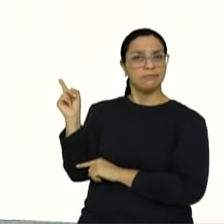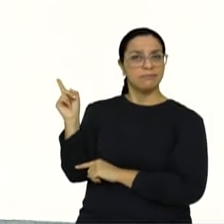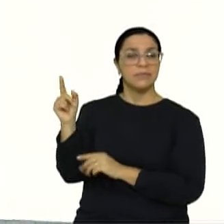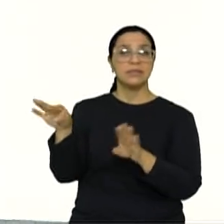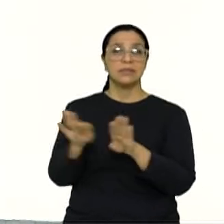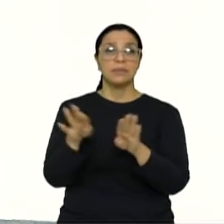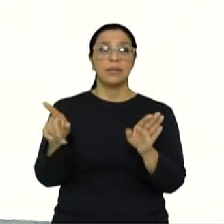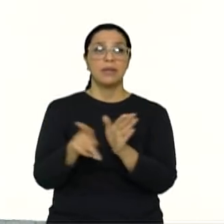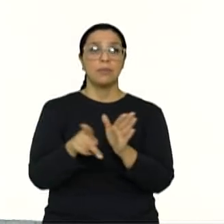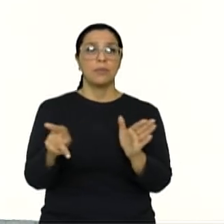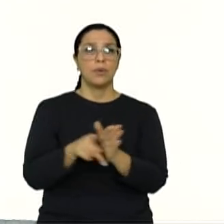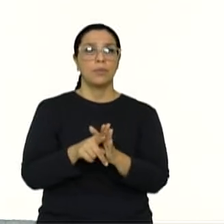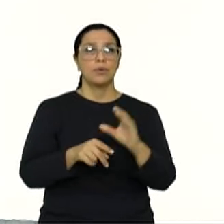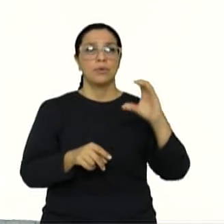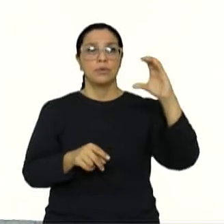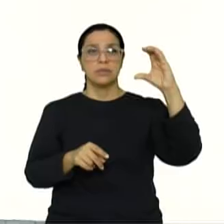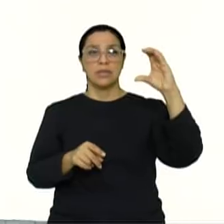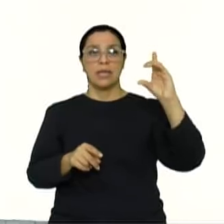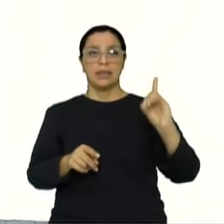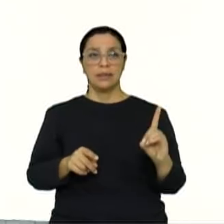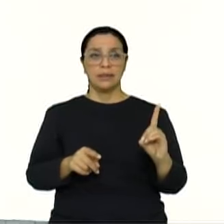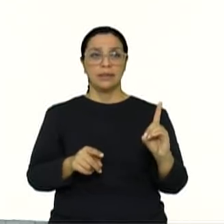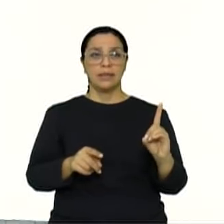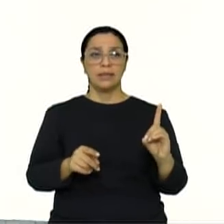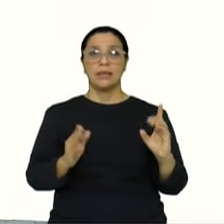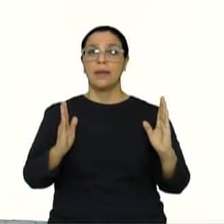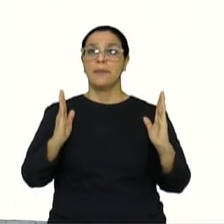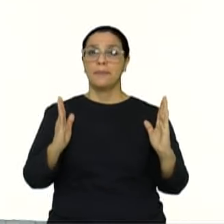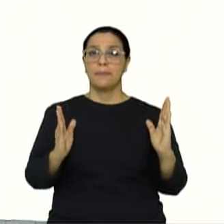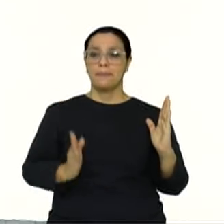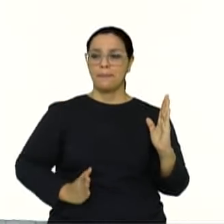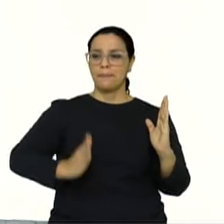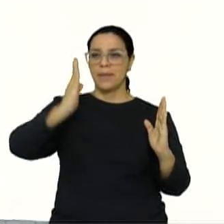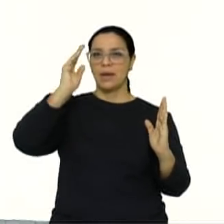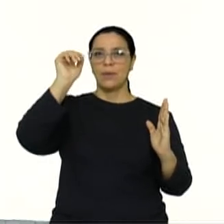em que CD é paralelo a AB. Esses